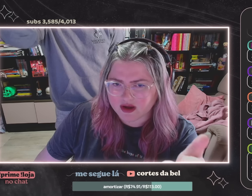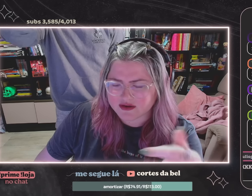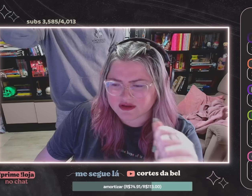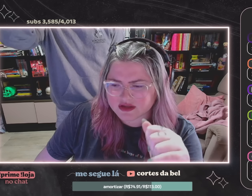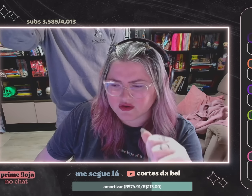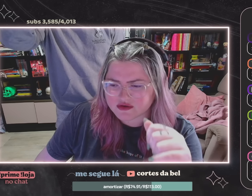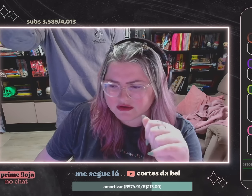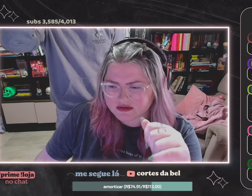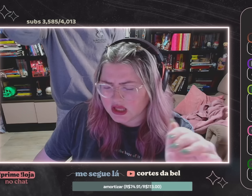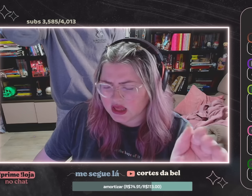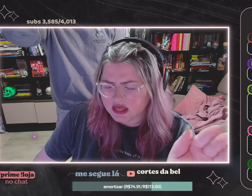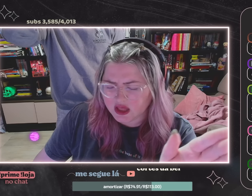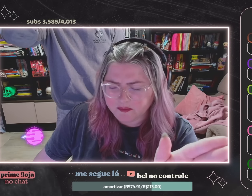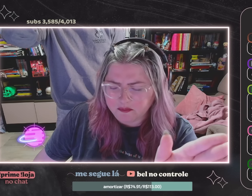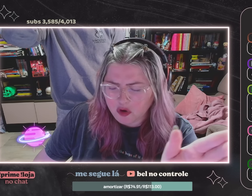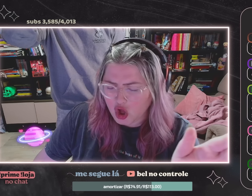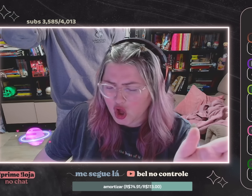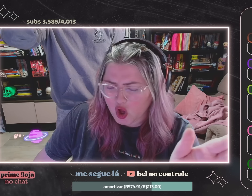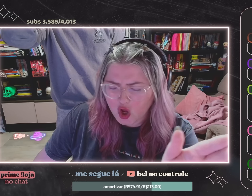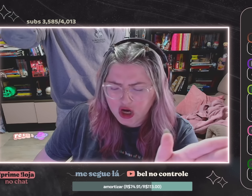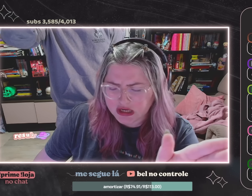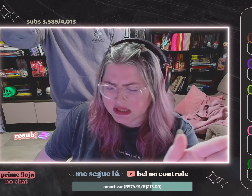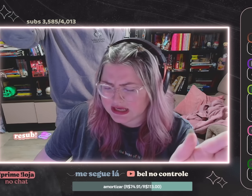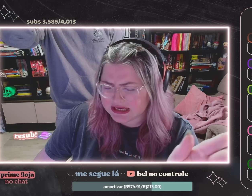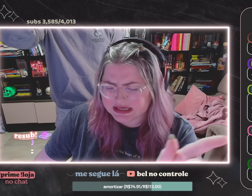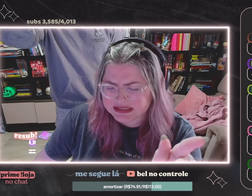Tá bom garoto ansioso in